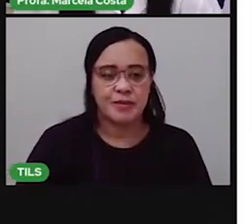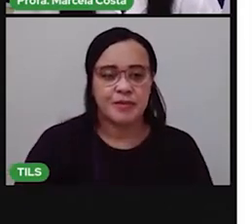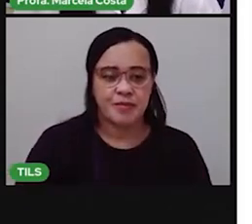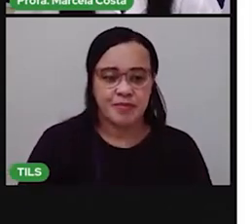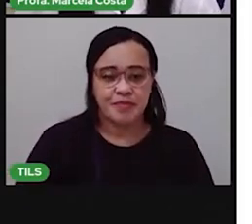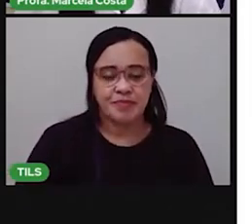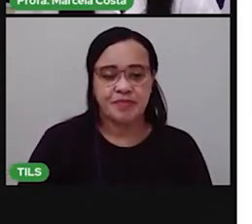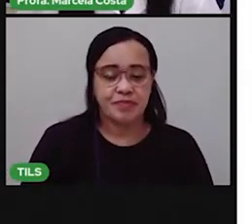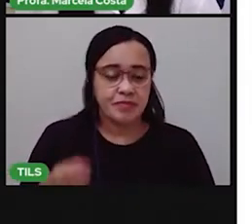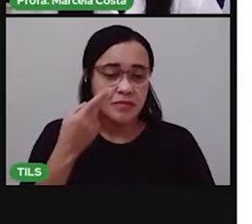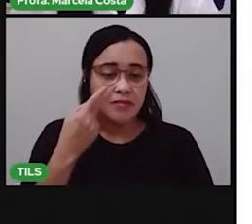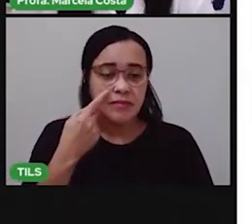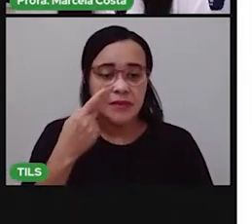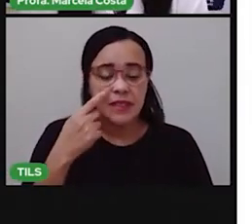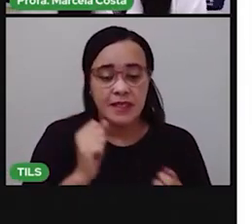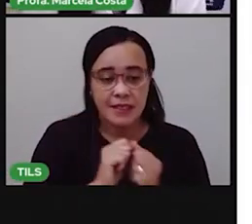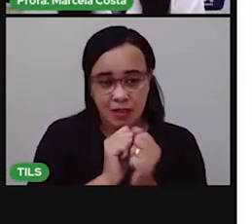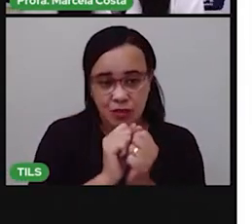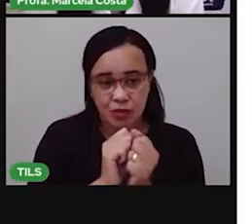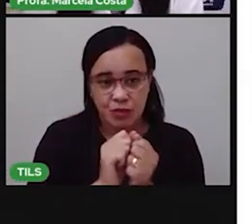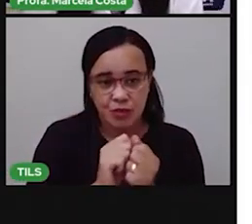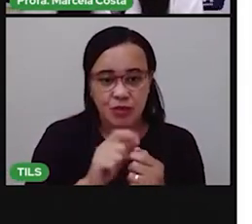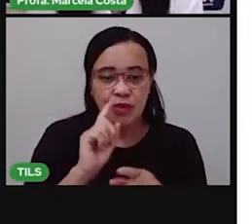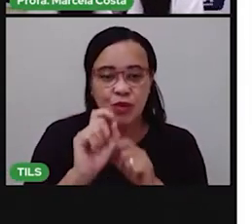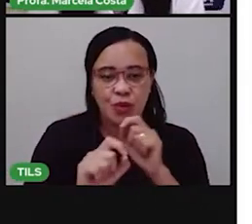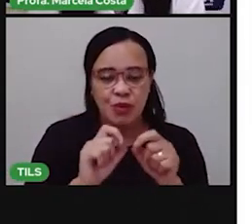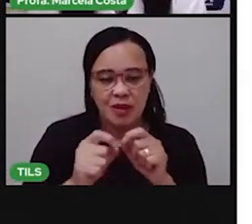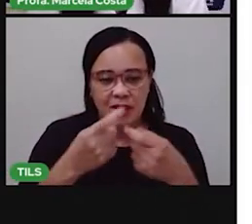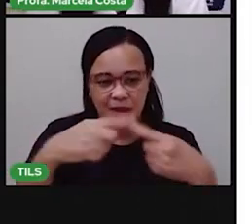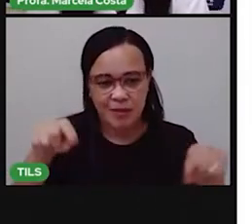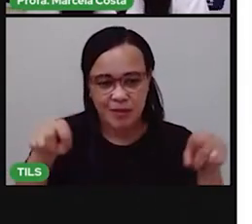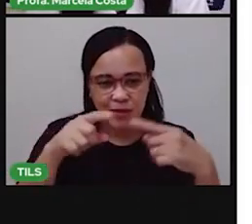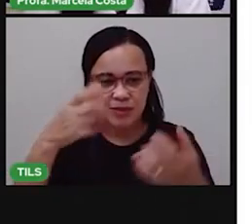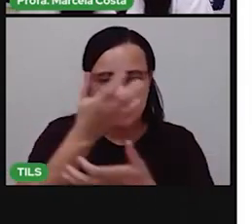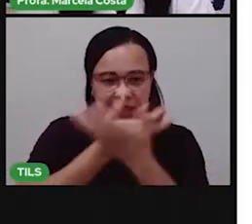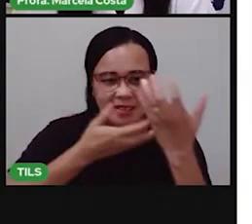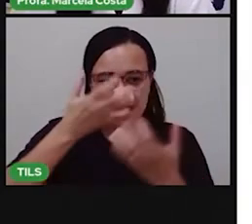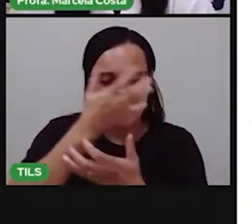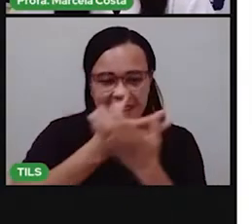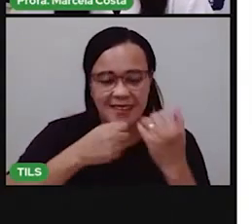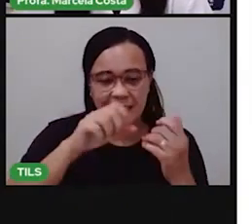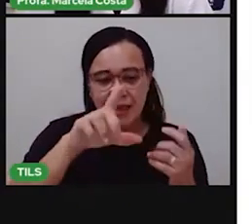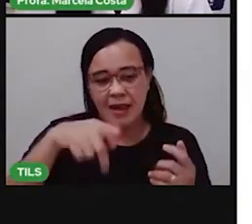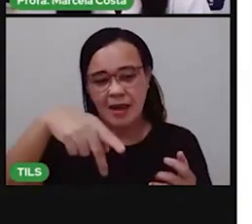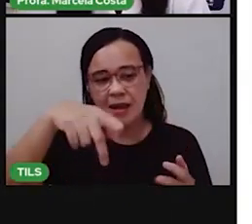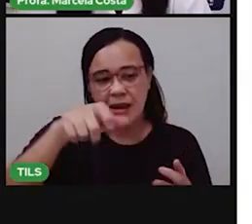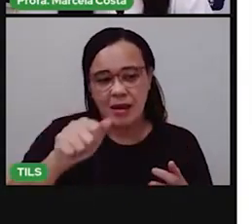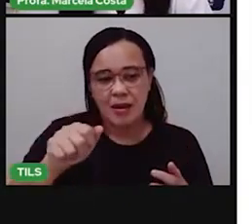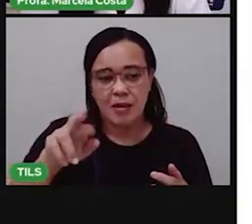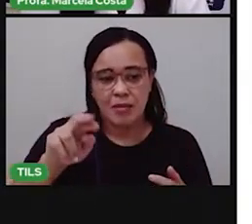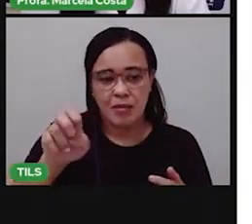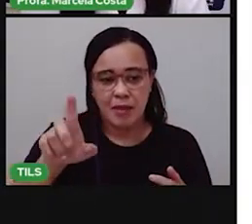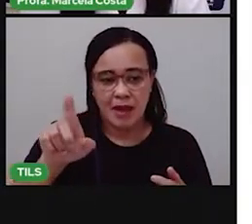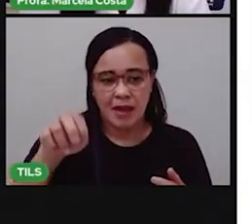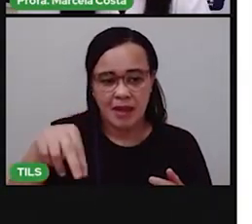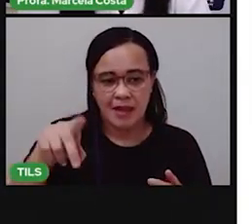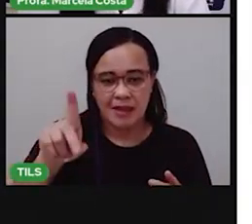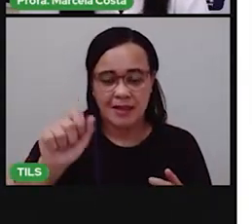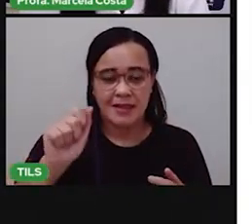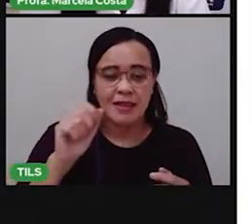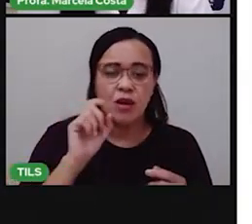nós vamos ver a parlenda boca de forno, que também é uma brincadeira,